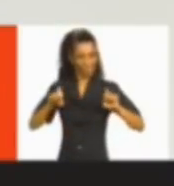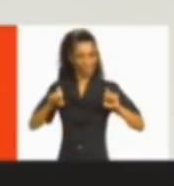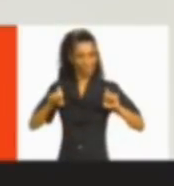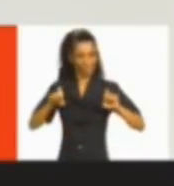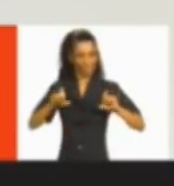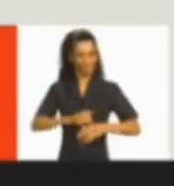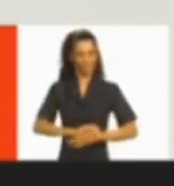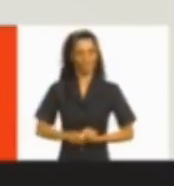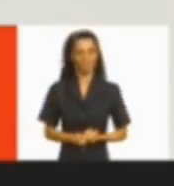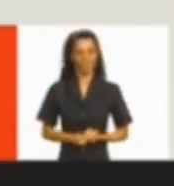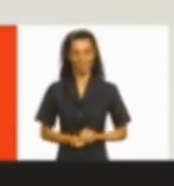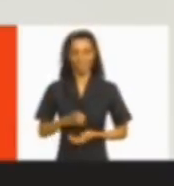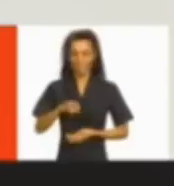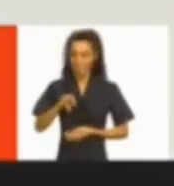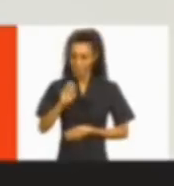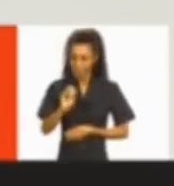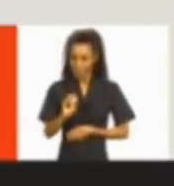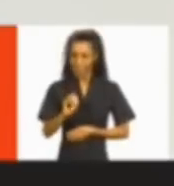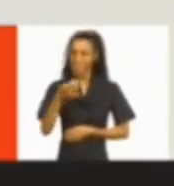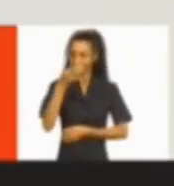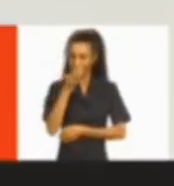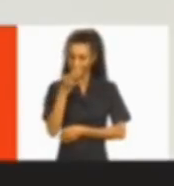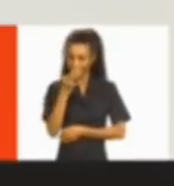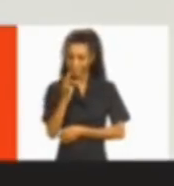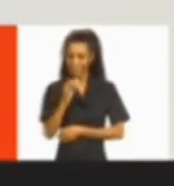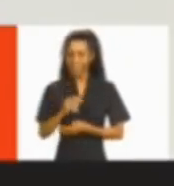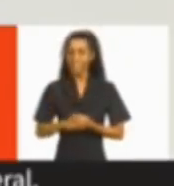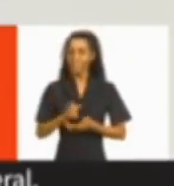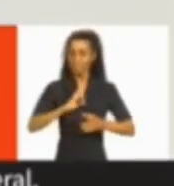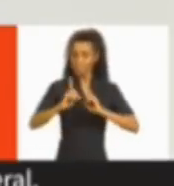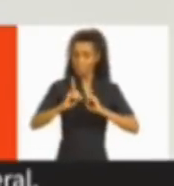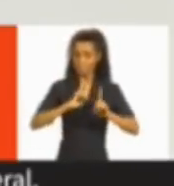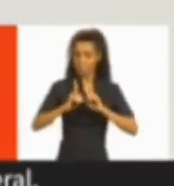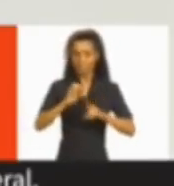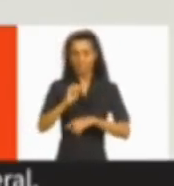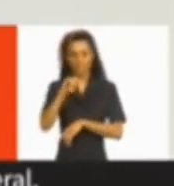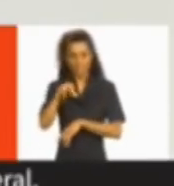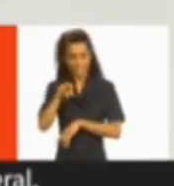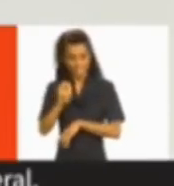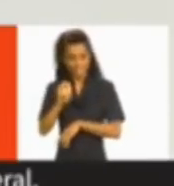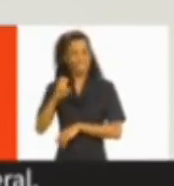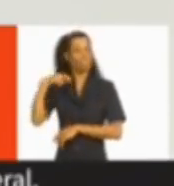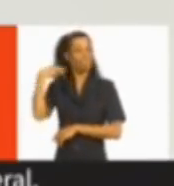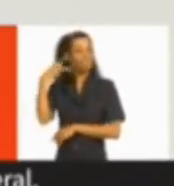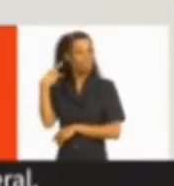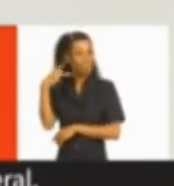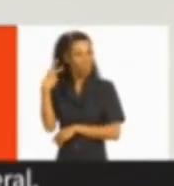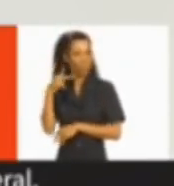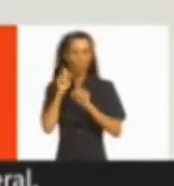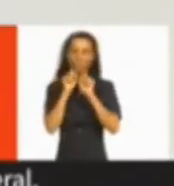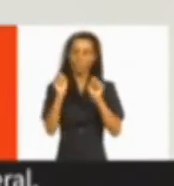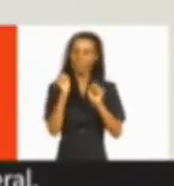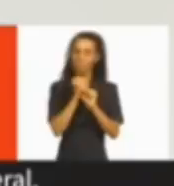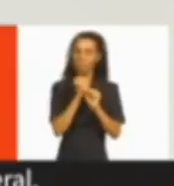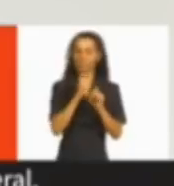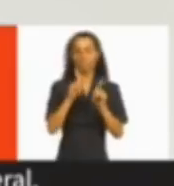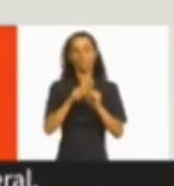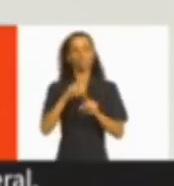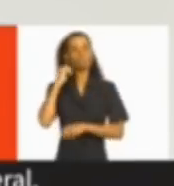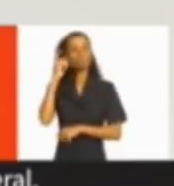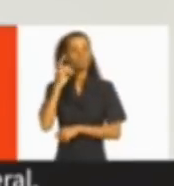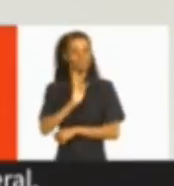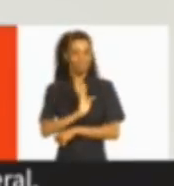número 1599. Sou Mauro Pereira, de Caxias do Sul. Fui coordenador do Cine, vereador, secretário de obras